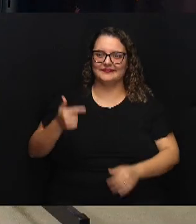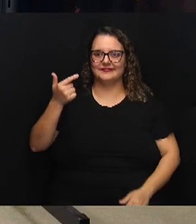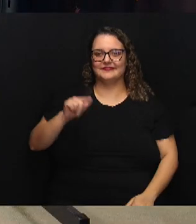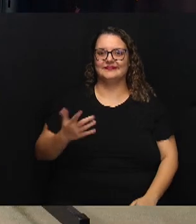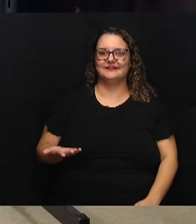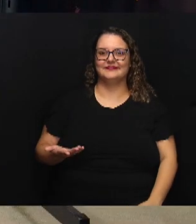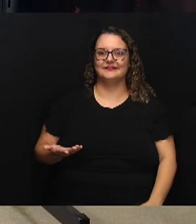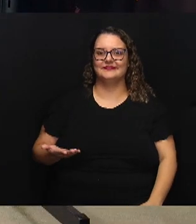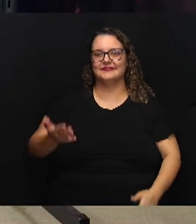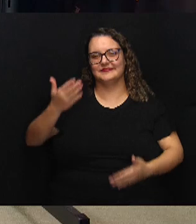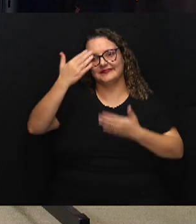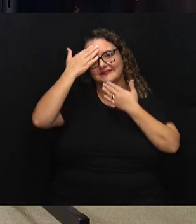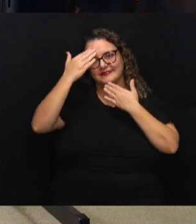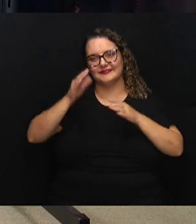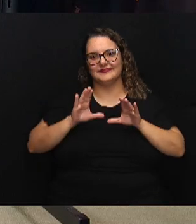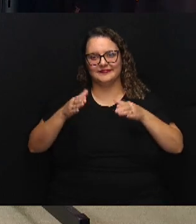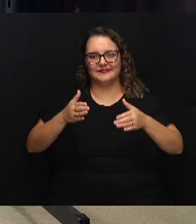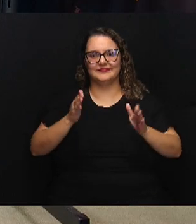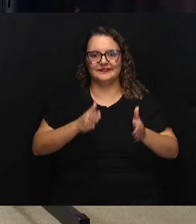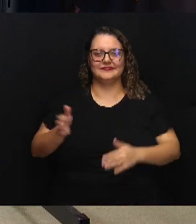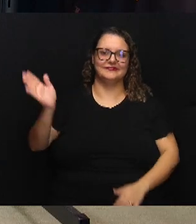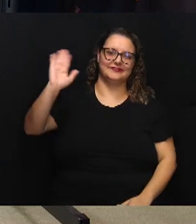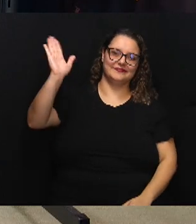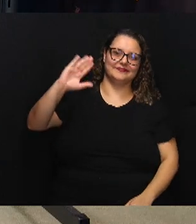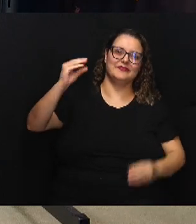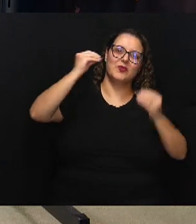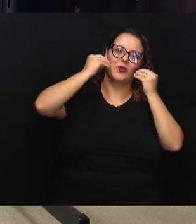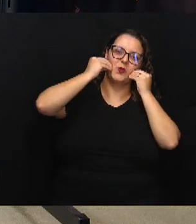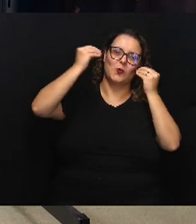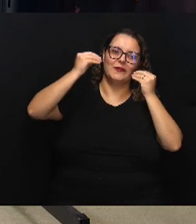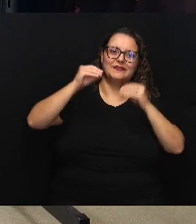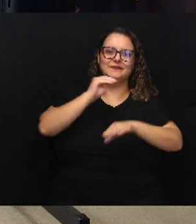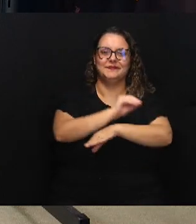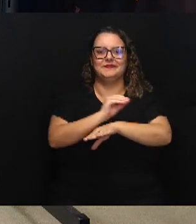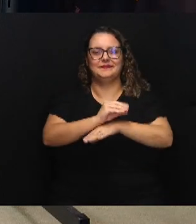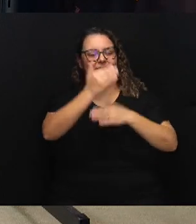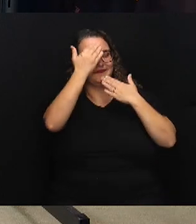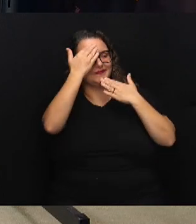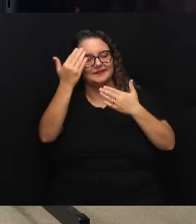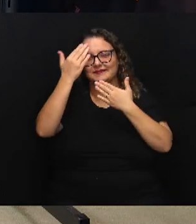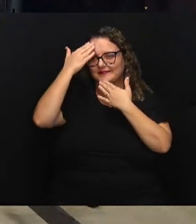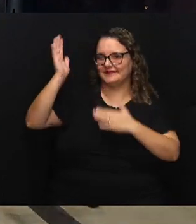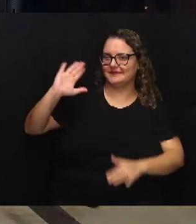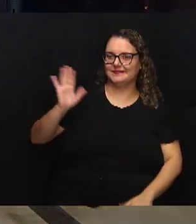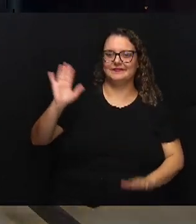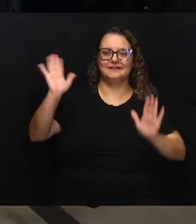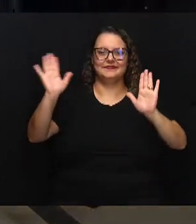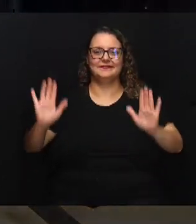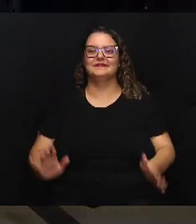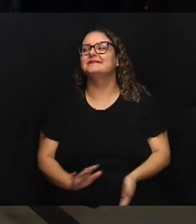vez. Valeu, produção, pessoal de casa. Tchau, tchau, beijinhos. Obrigado. Se cuidem. Tchau, tchau, até amanhã.